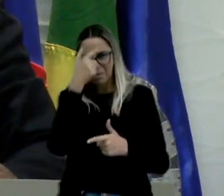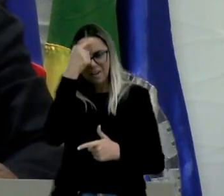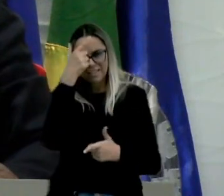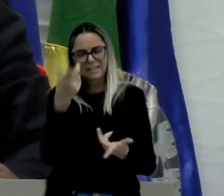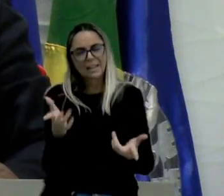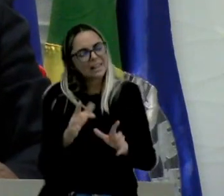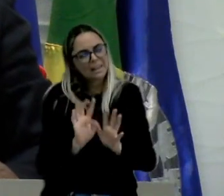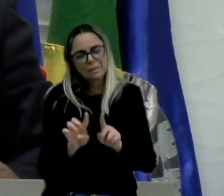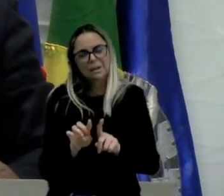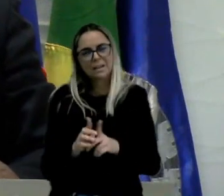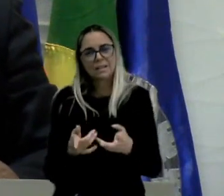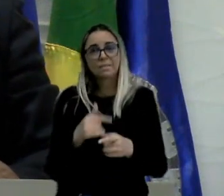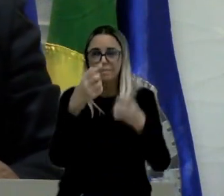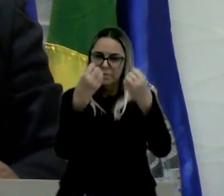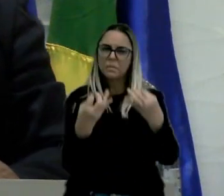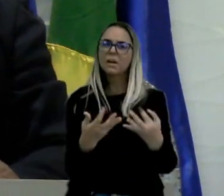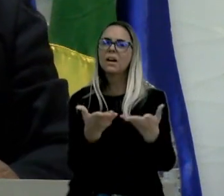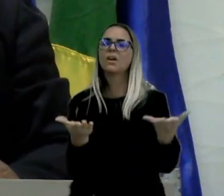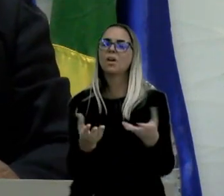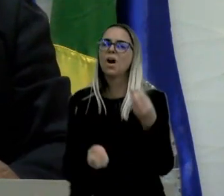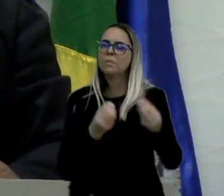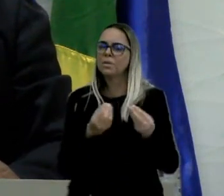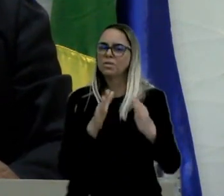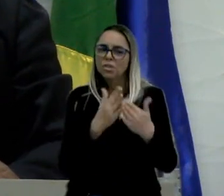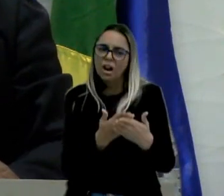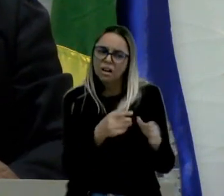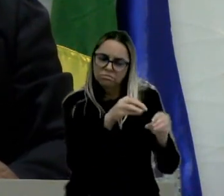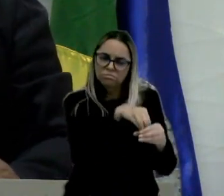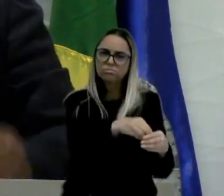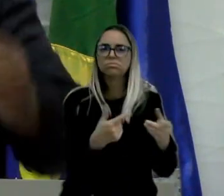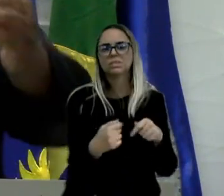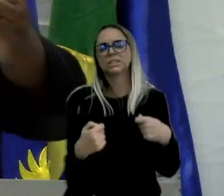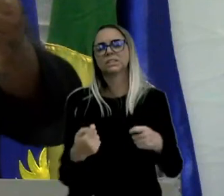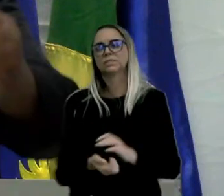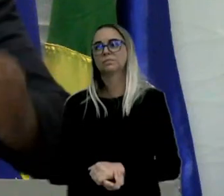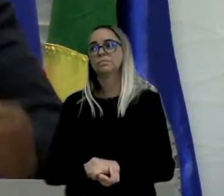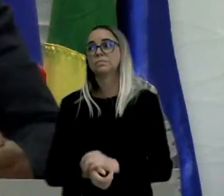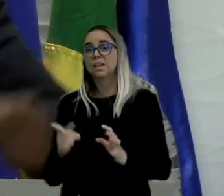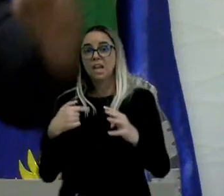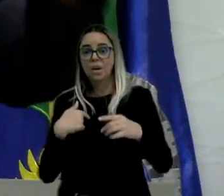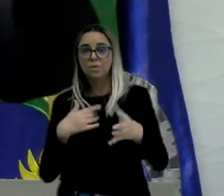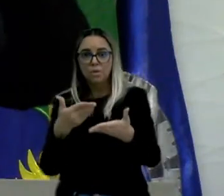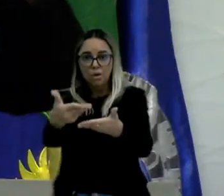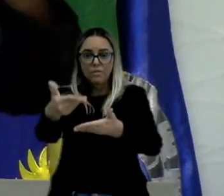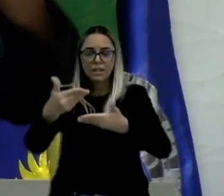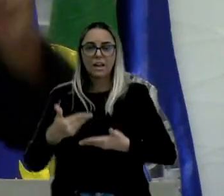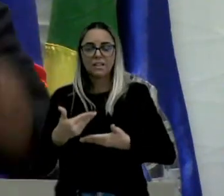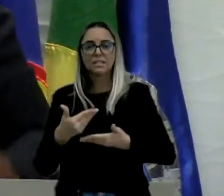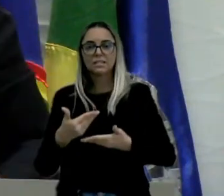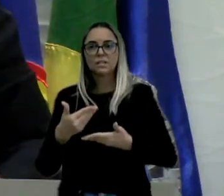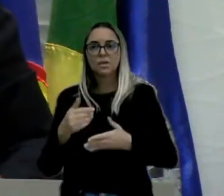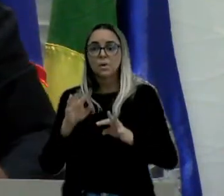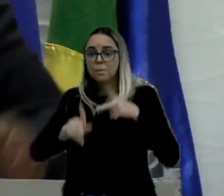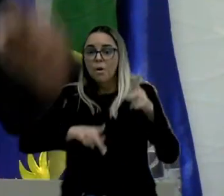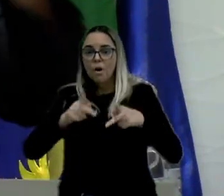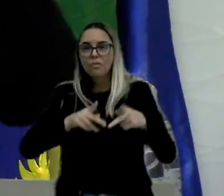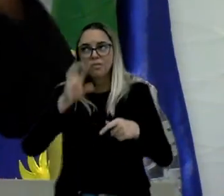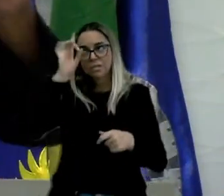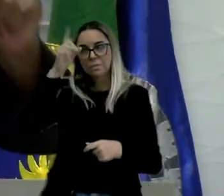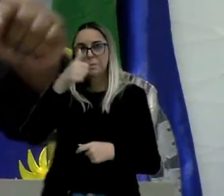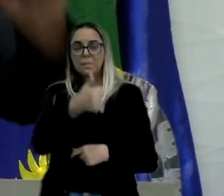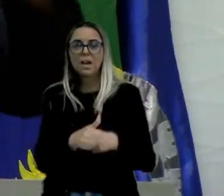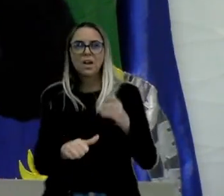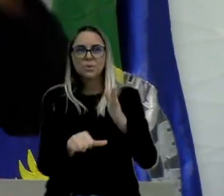Explique eu quero eh convidar toda a população para dia primeo de Maio